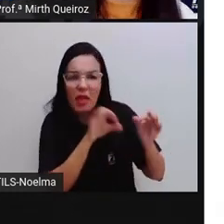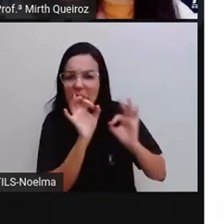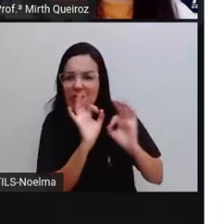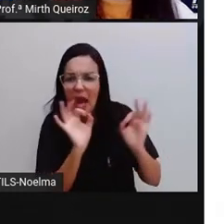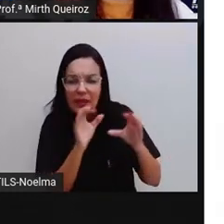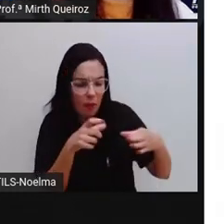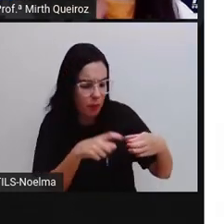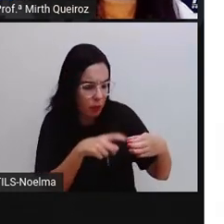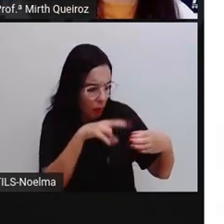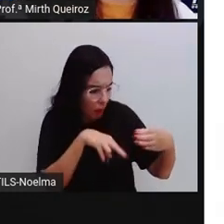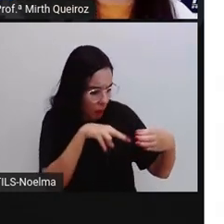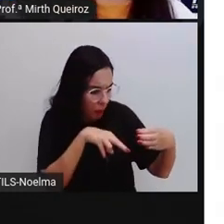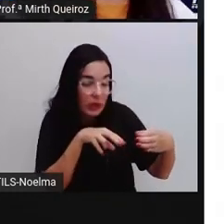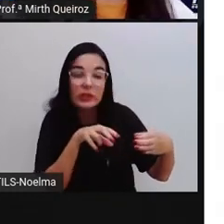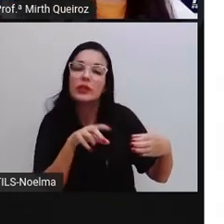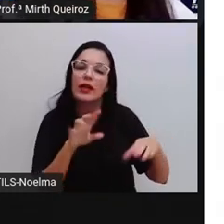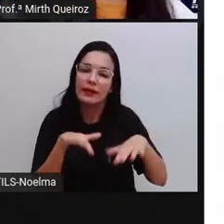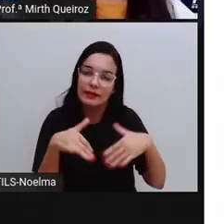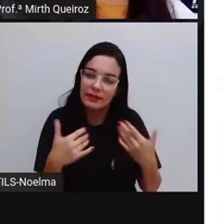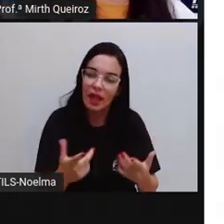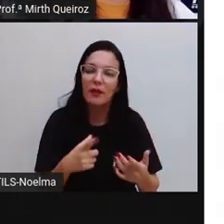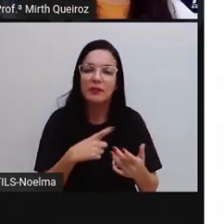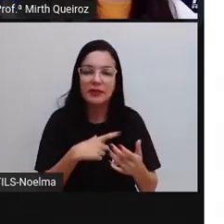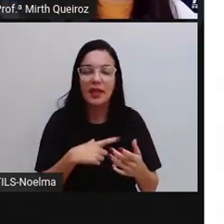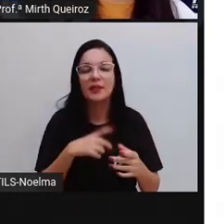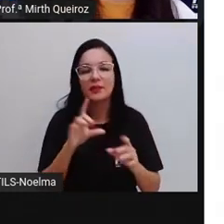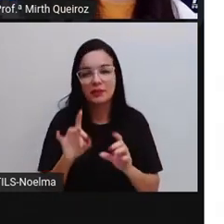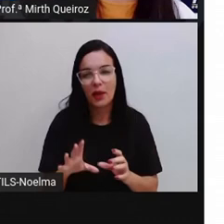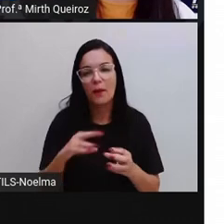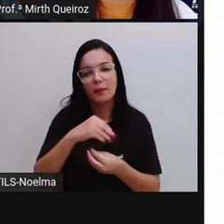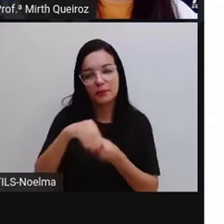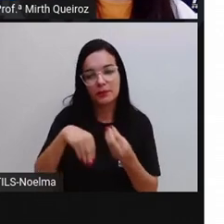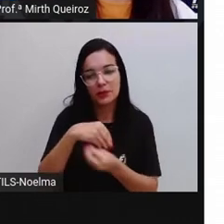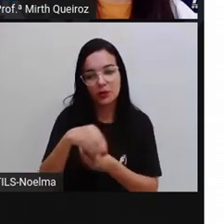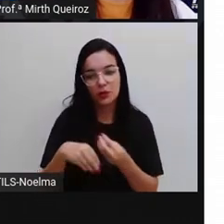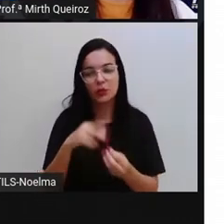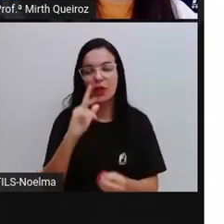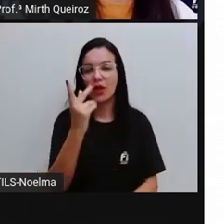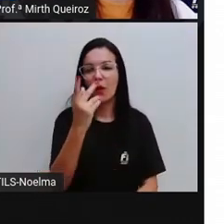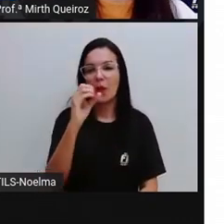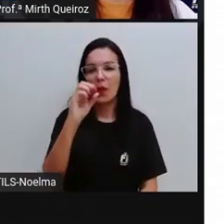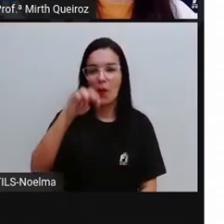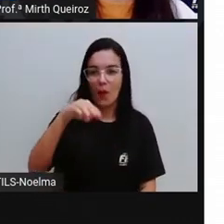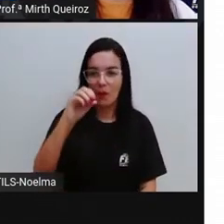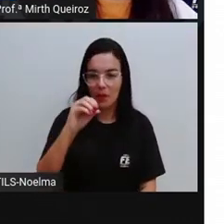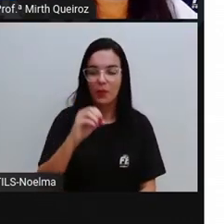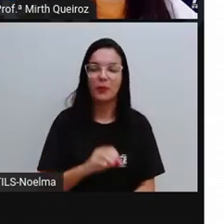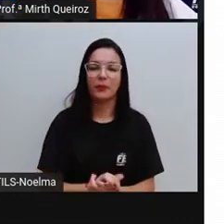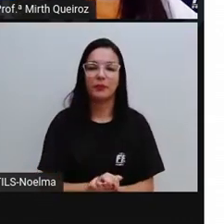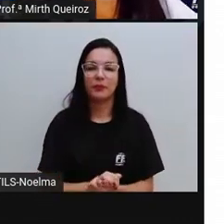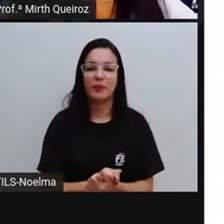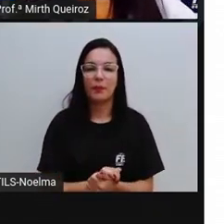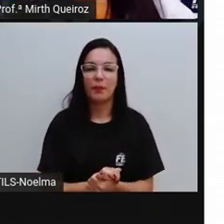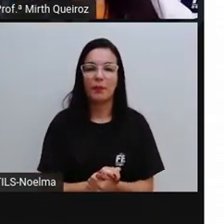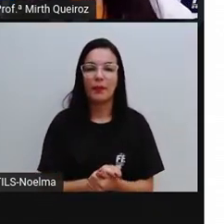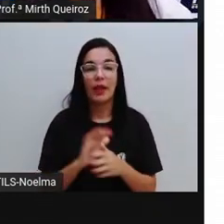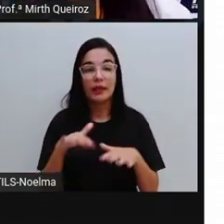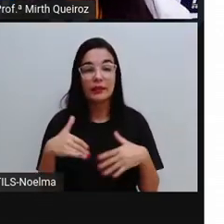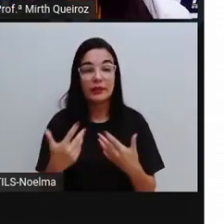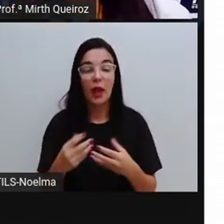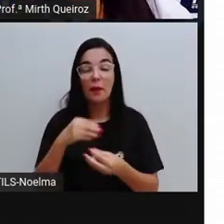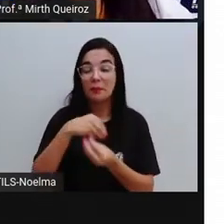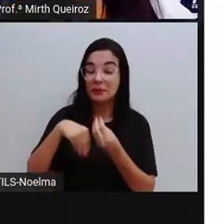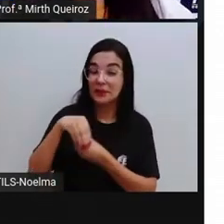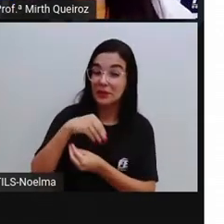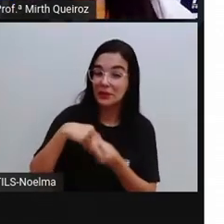nós tiver uma única fase, nós vamos chamar de misturas homogêneas, certo? E essas misturas,